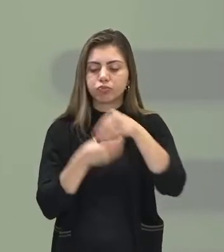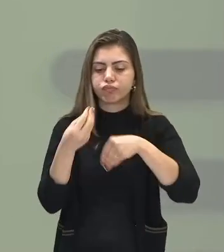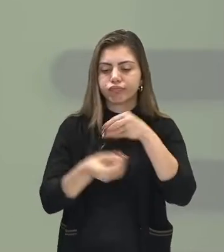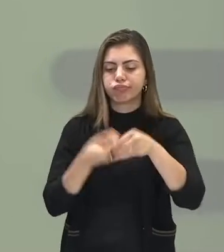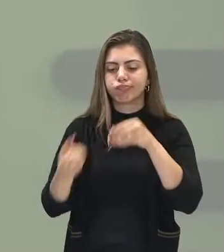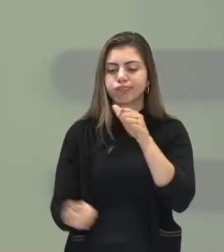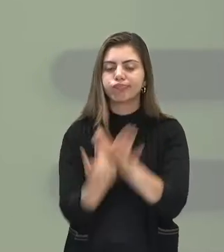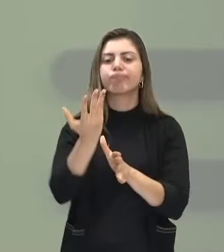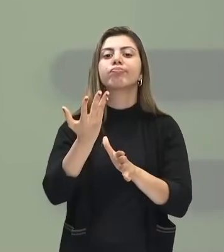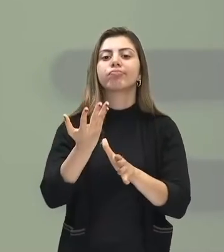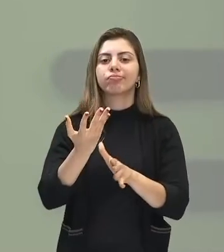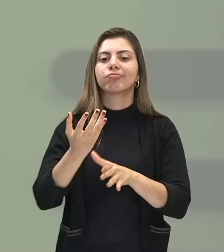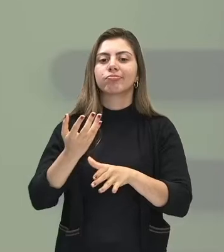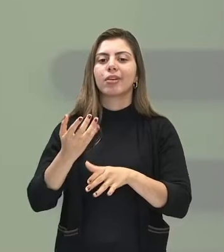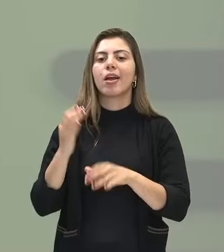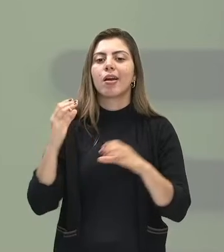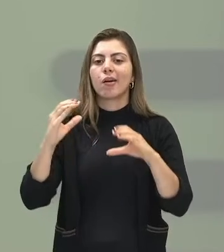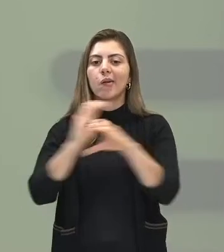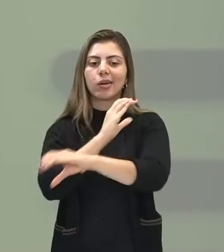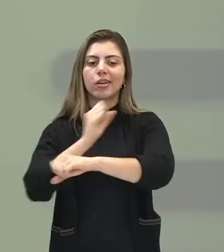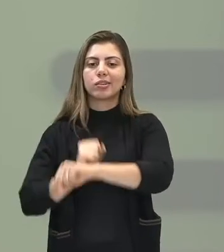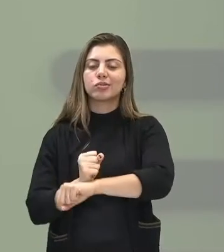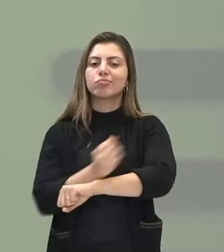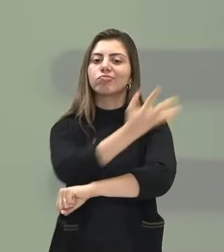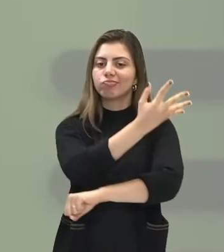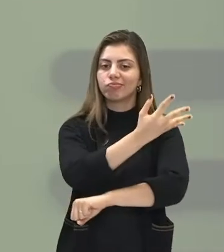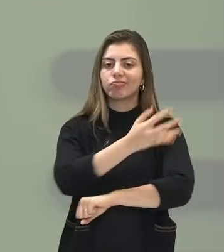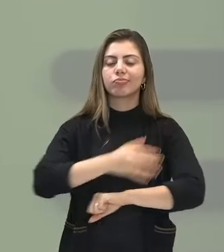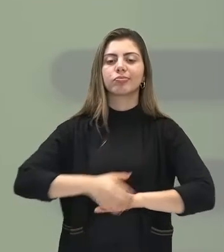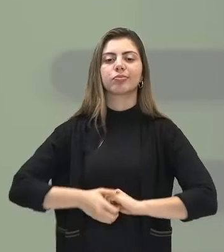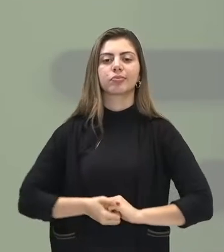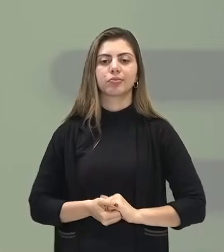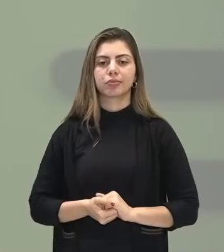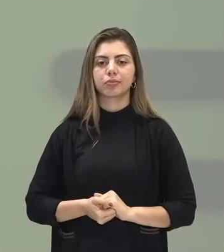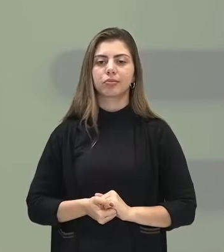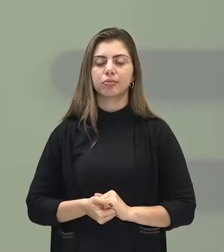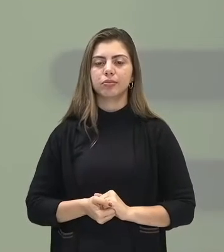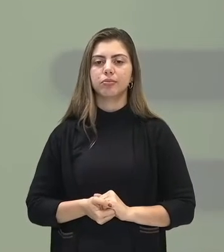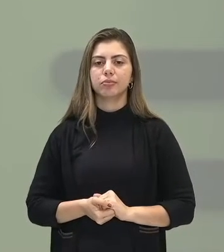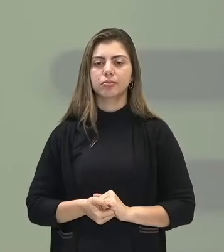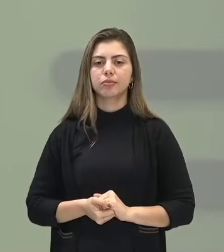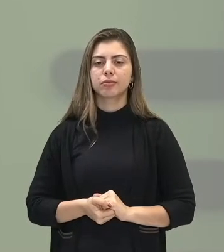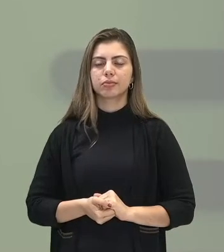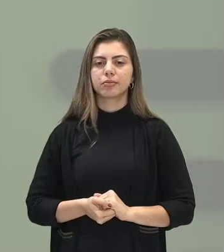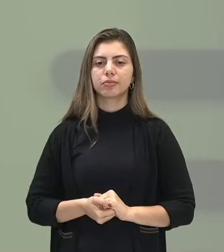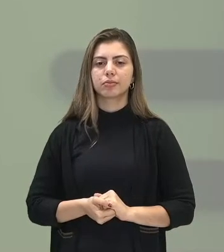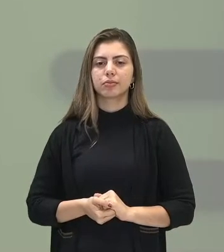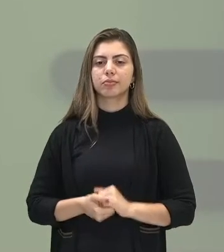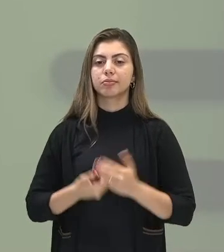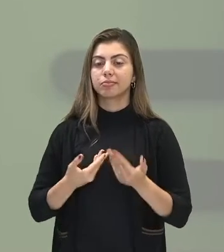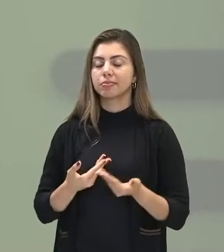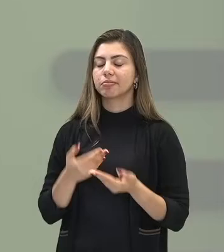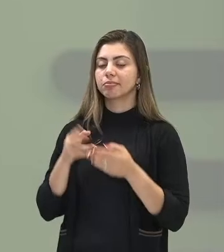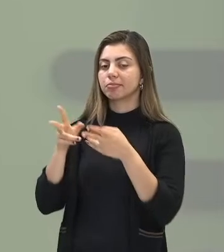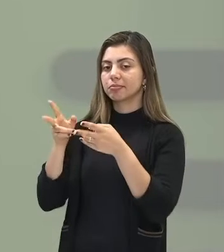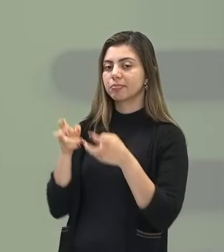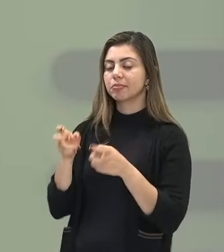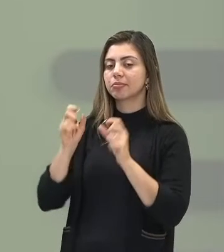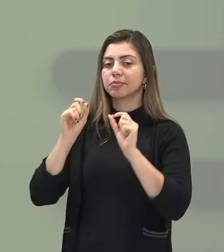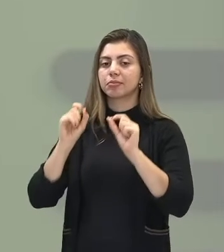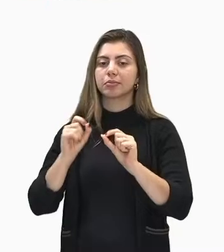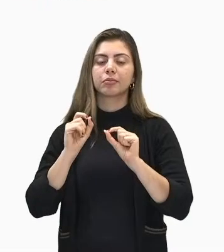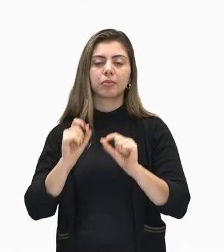e liberar essa energia na forma de calor. E observem aí a